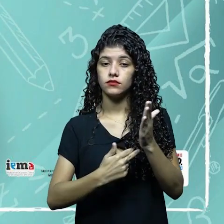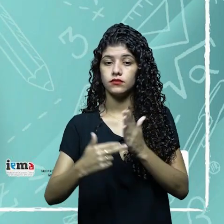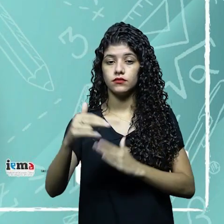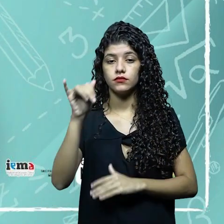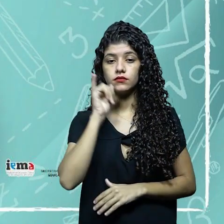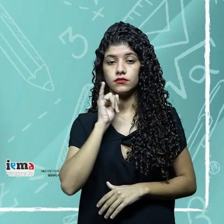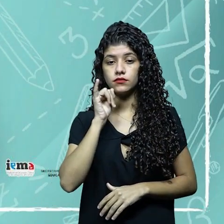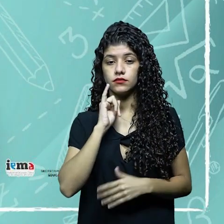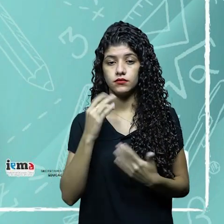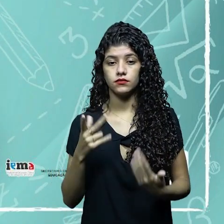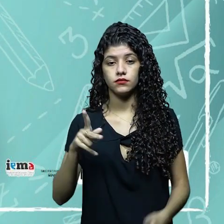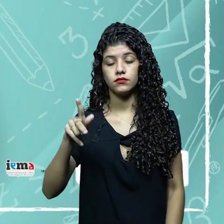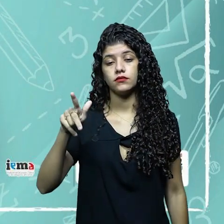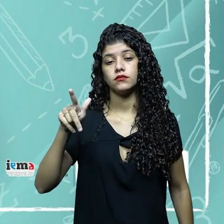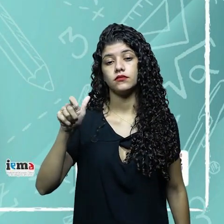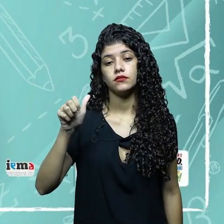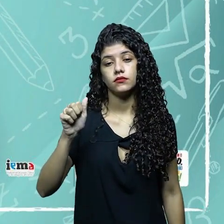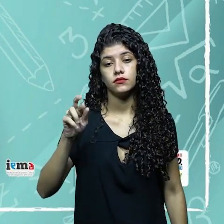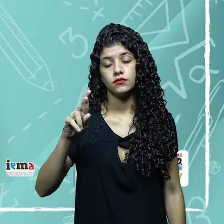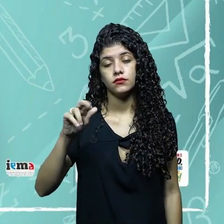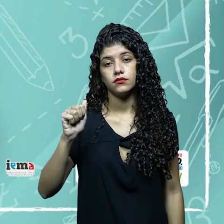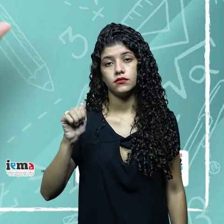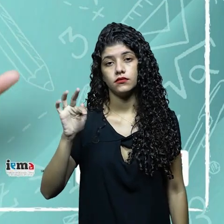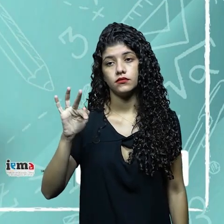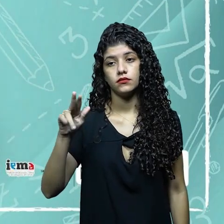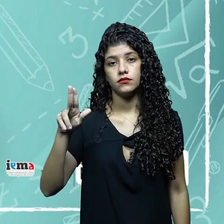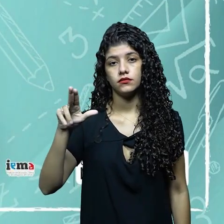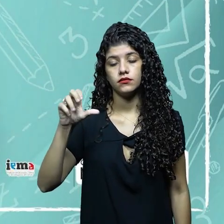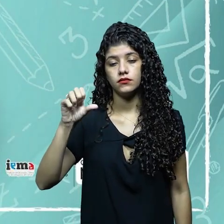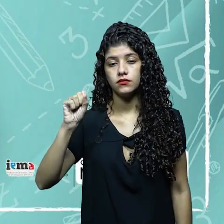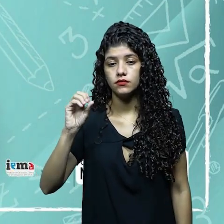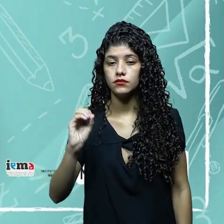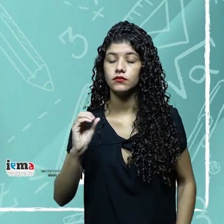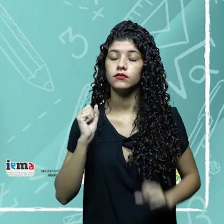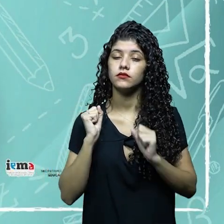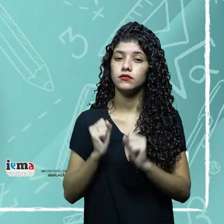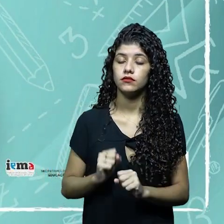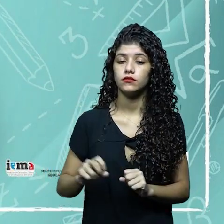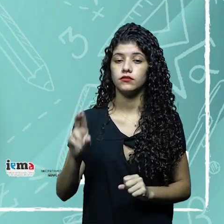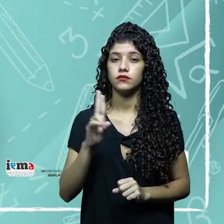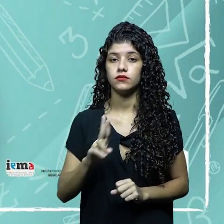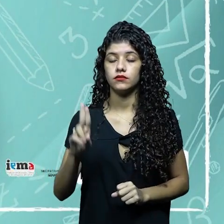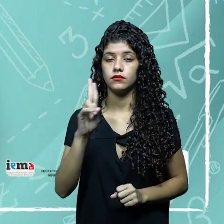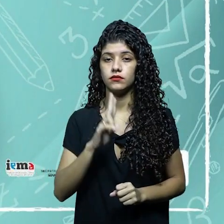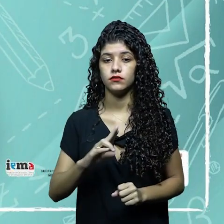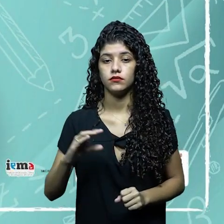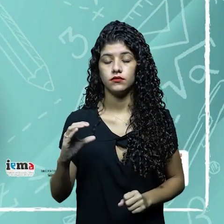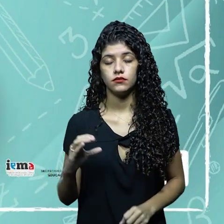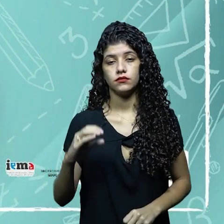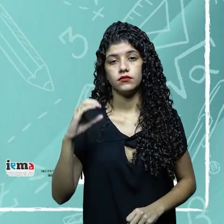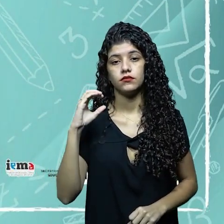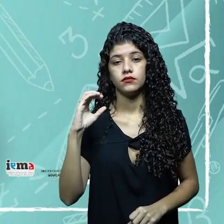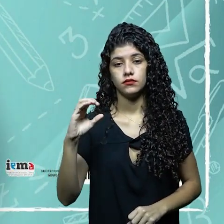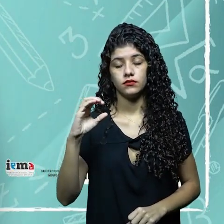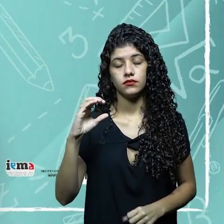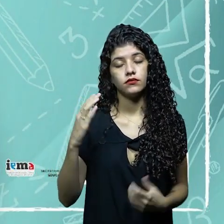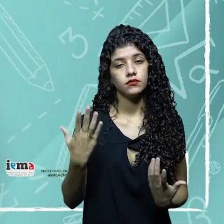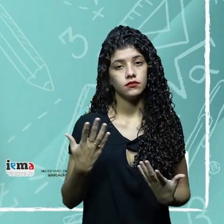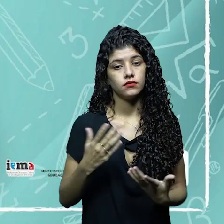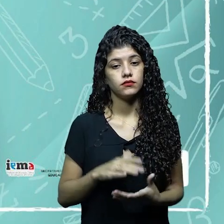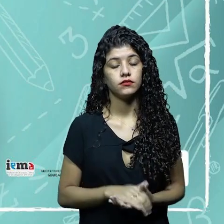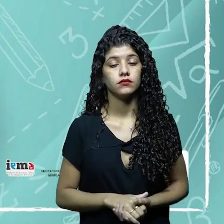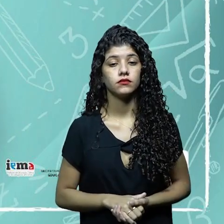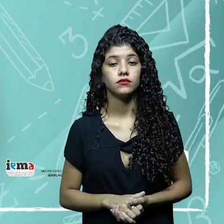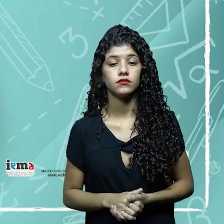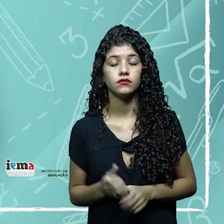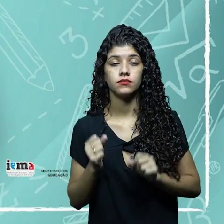desenho. Por exemplo, se tu for fazer um parafuso, tu tem que saber. Tu pode usar um círculo, né, para a cabeça do